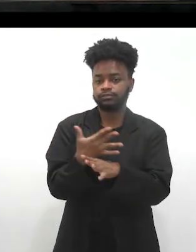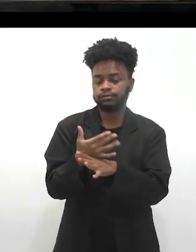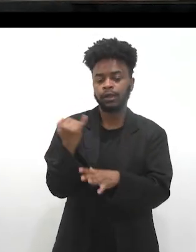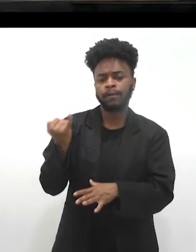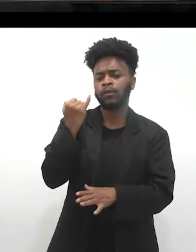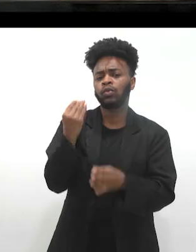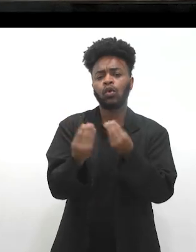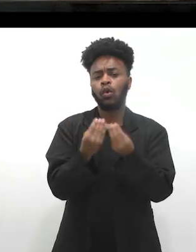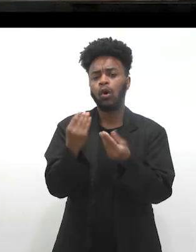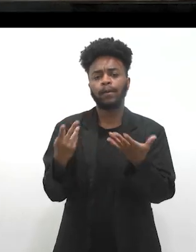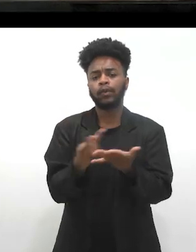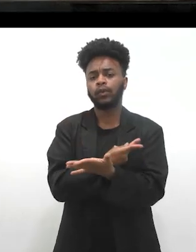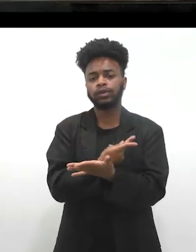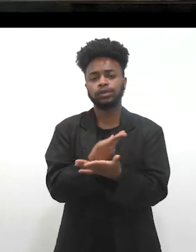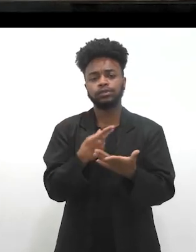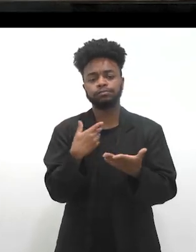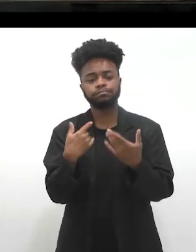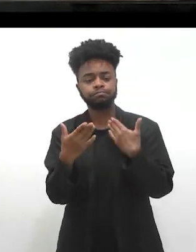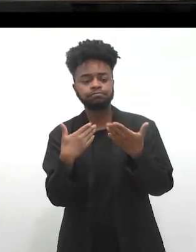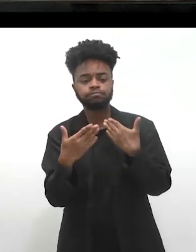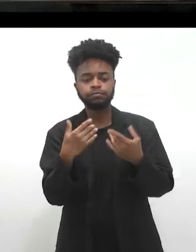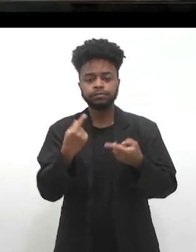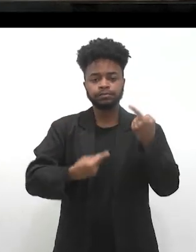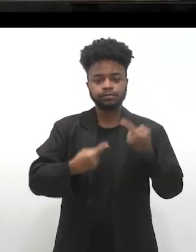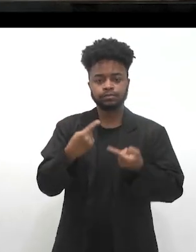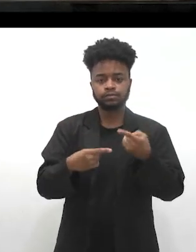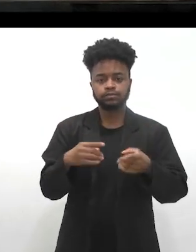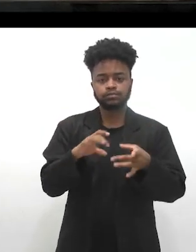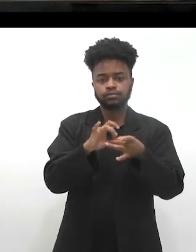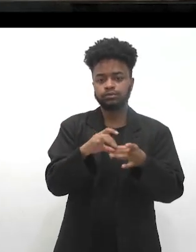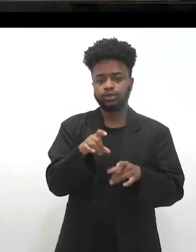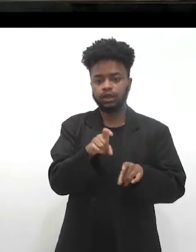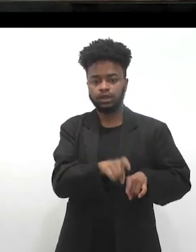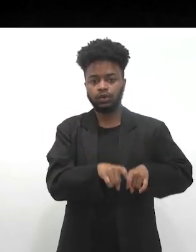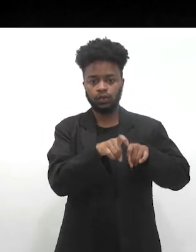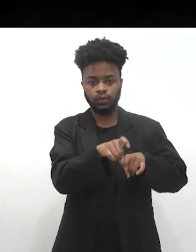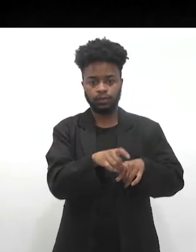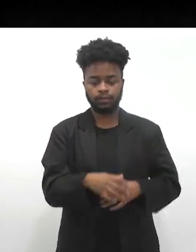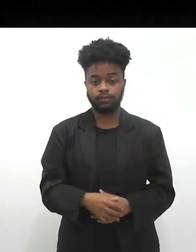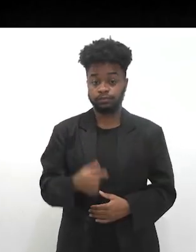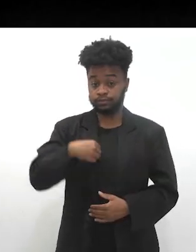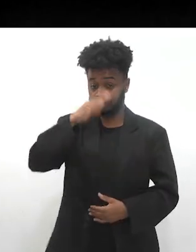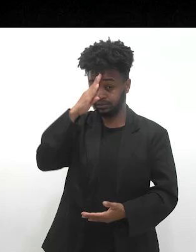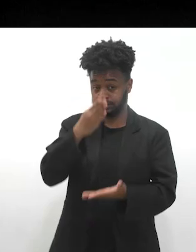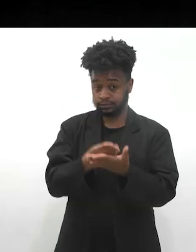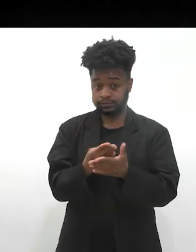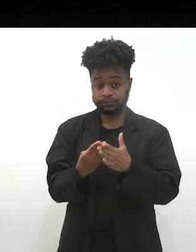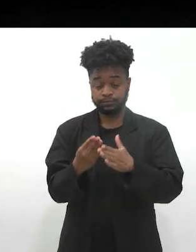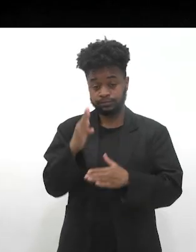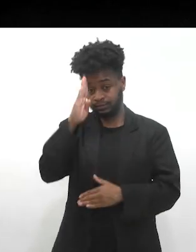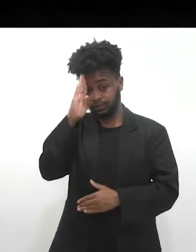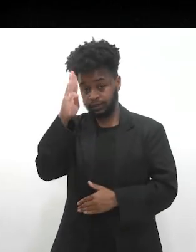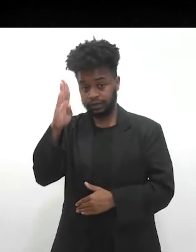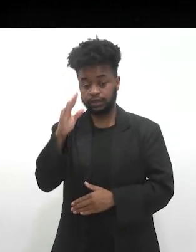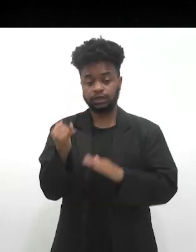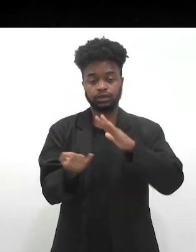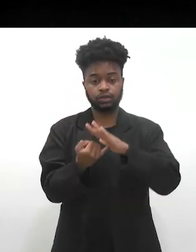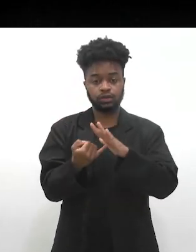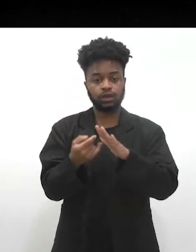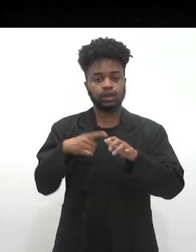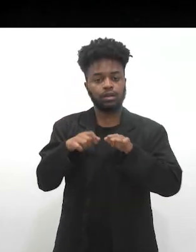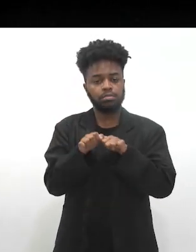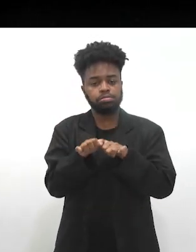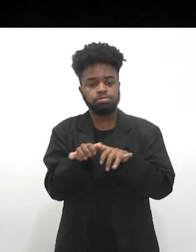cidades importantes. Como é que tem sido essa interlocução de vocês com o interior? Eu acho que a instituição que mais tem capilaridade